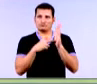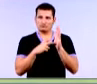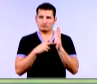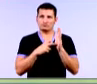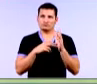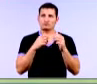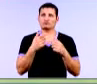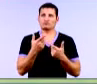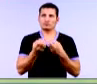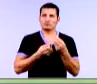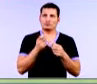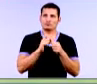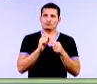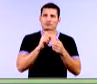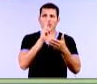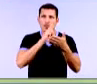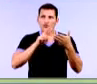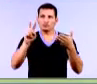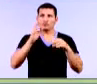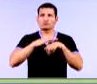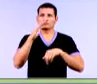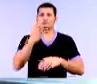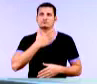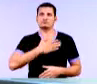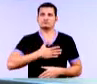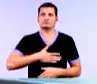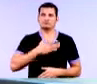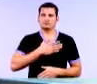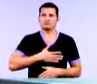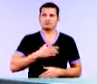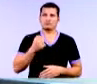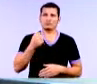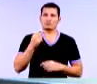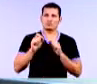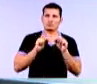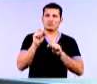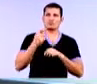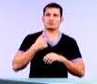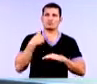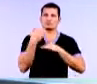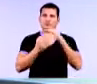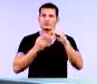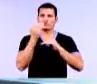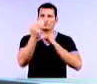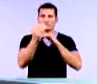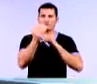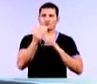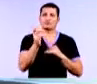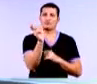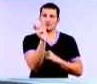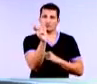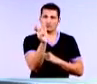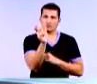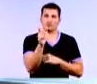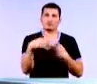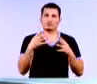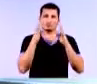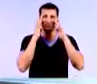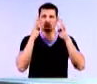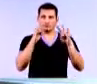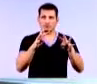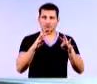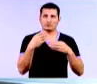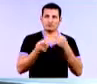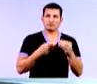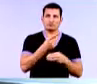uma leitura mais agradável do que eu estou desenvolvendo, da nomenclatura que eu estou desenvolvendo. Então atentem-se muito a